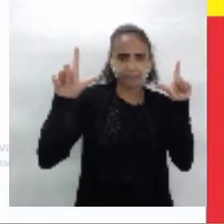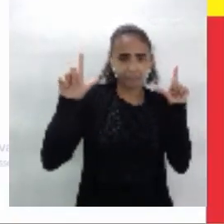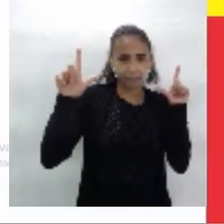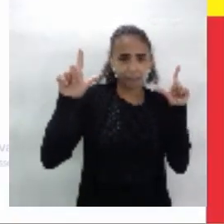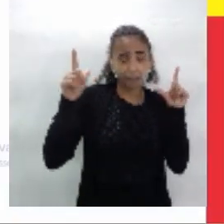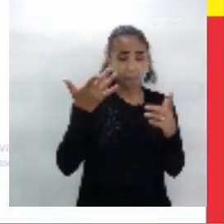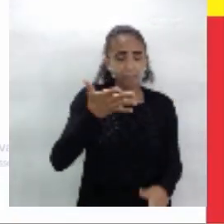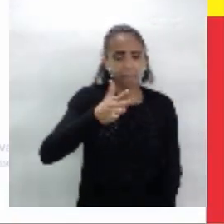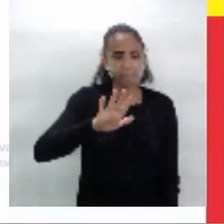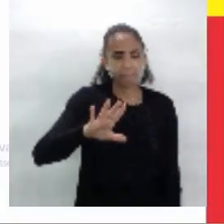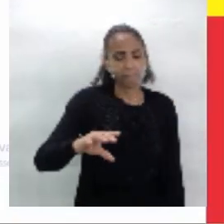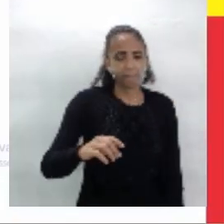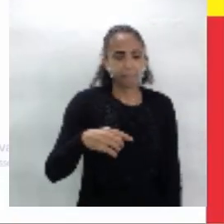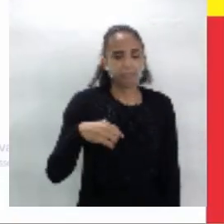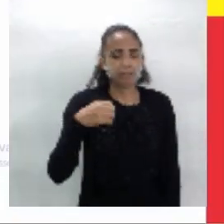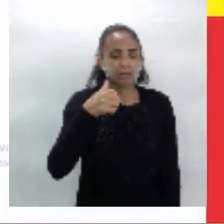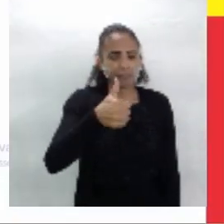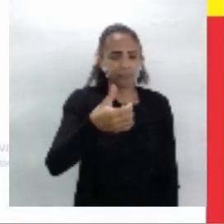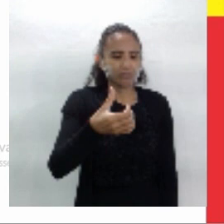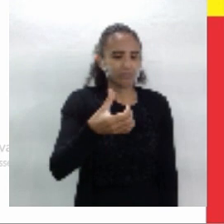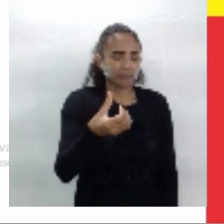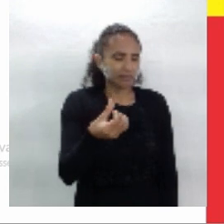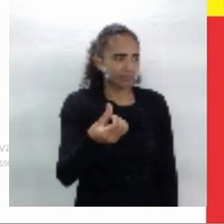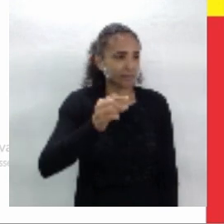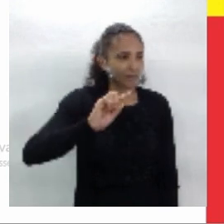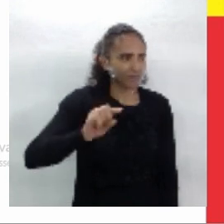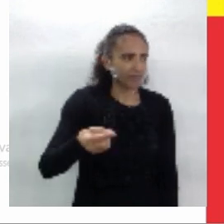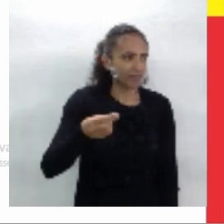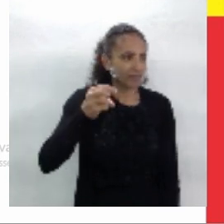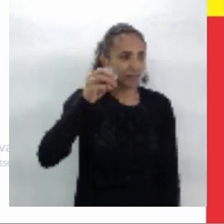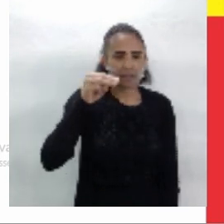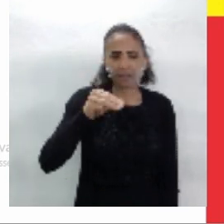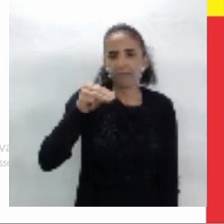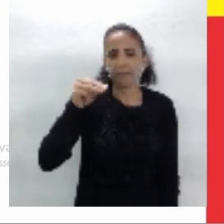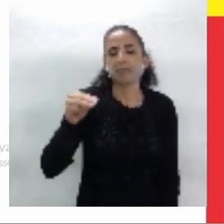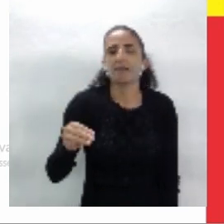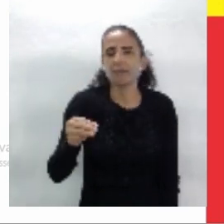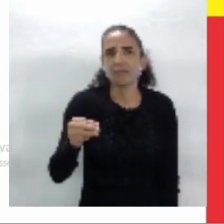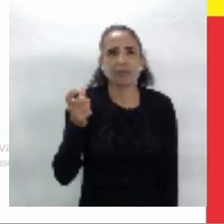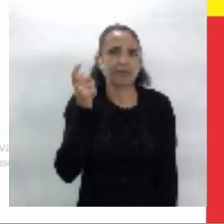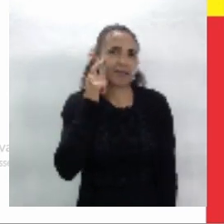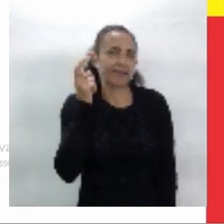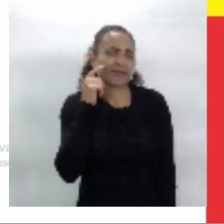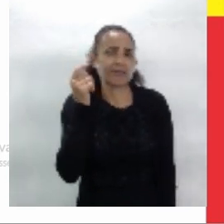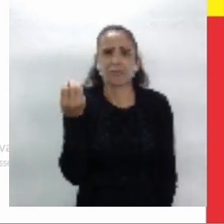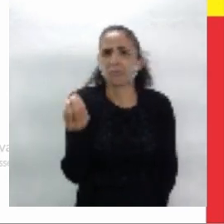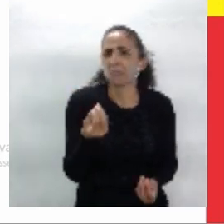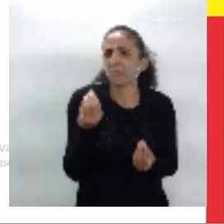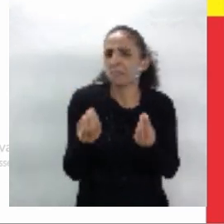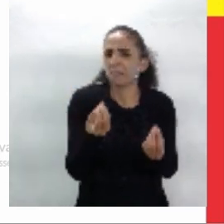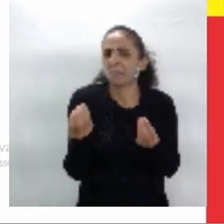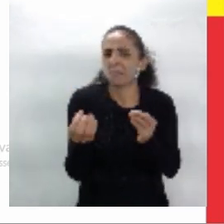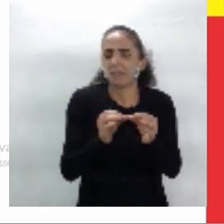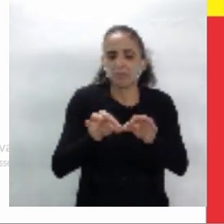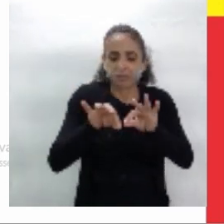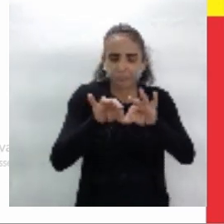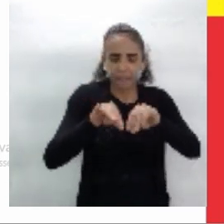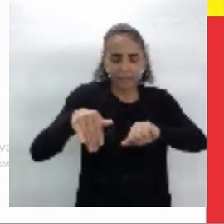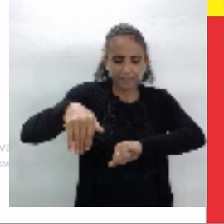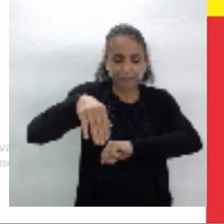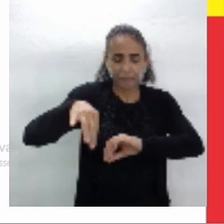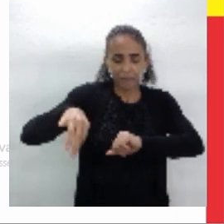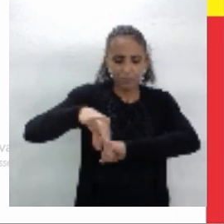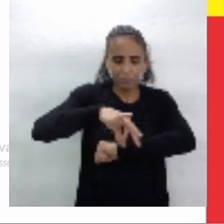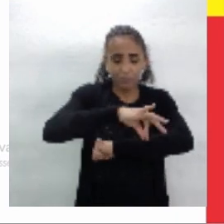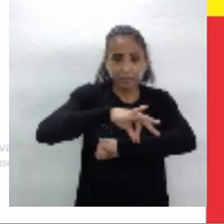que é aproximadamente 16 milímetros. Você diz, milímetro é como? Se você pegar uma régua, você